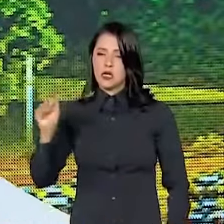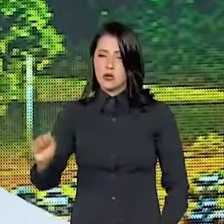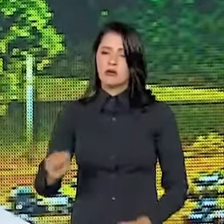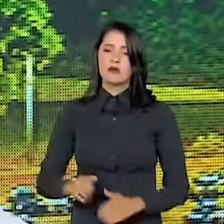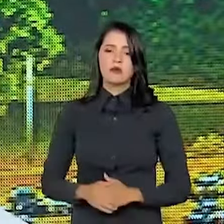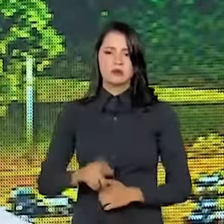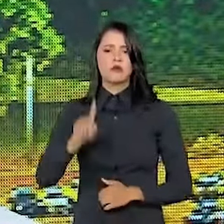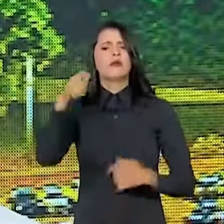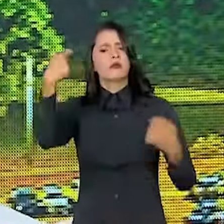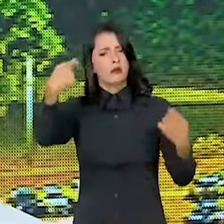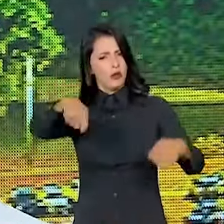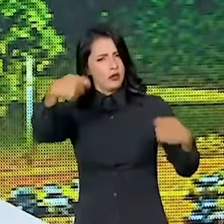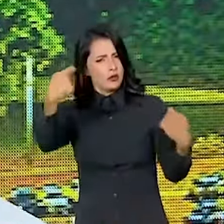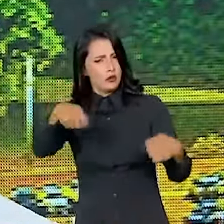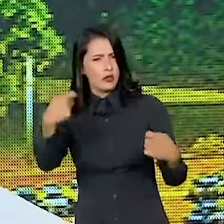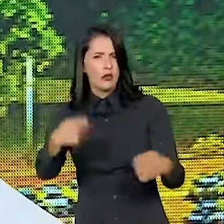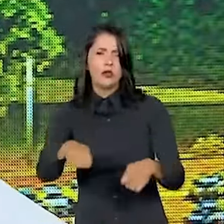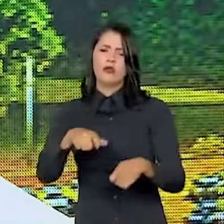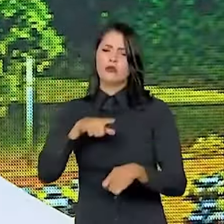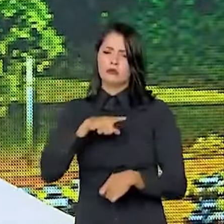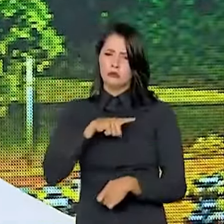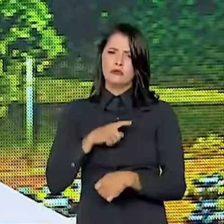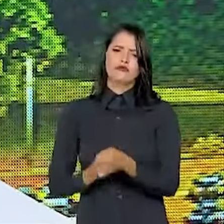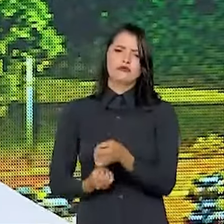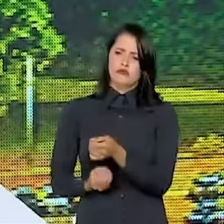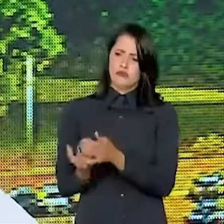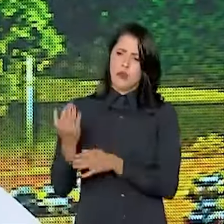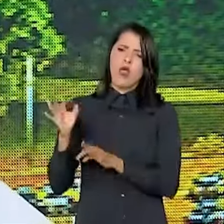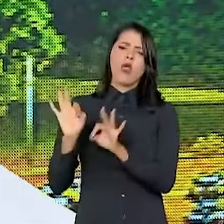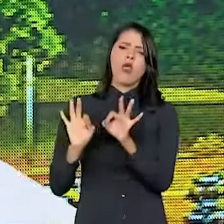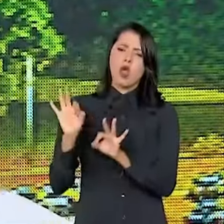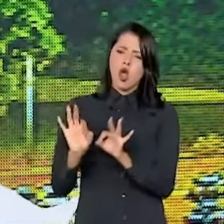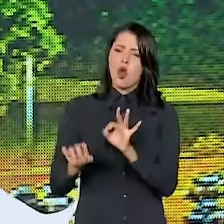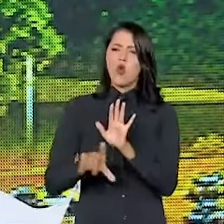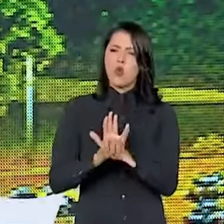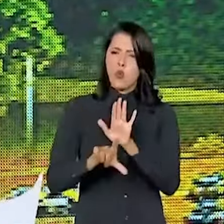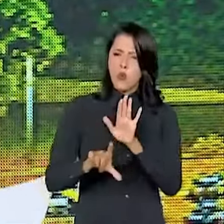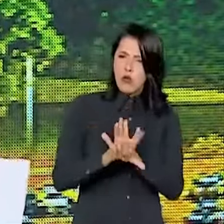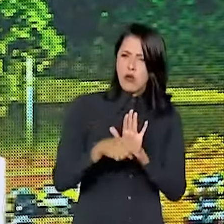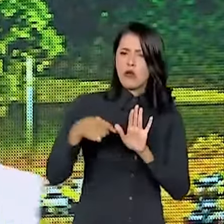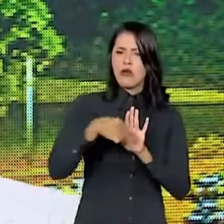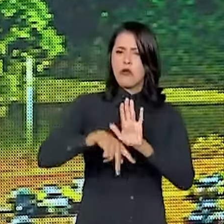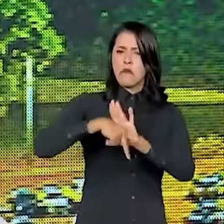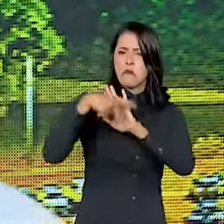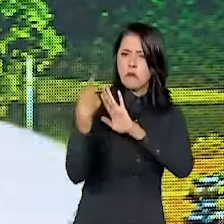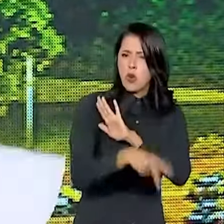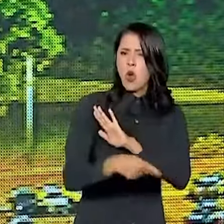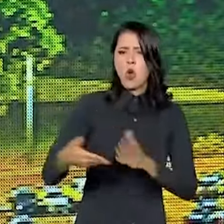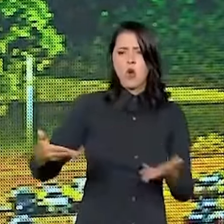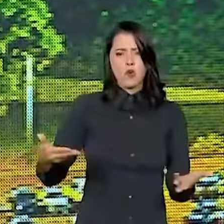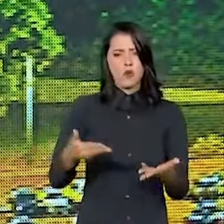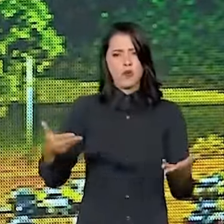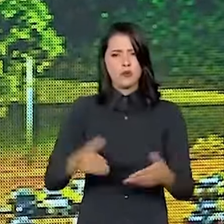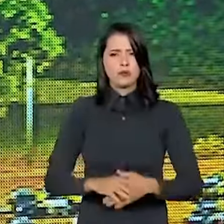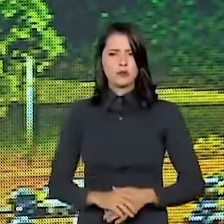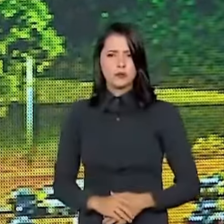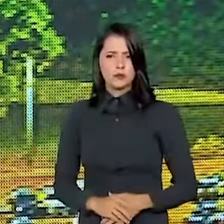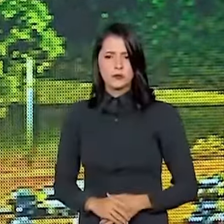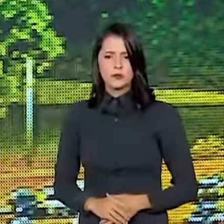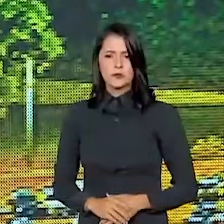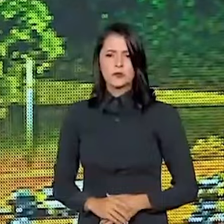Há necessidade da edição de uma moderna regulamentação, como vem sendo